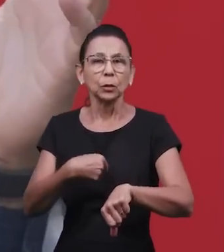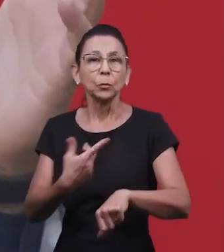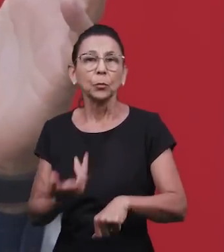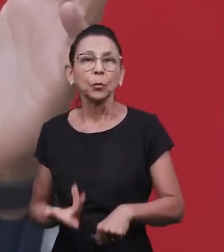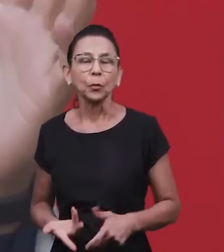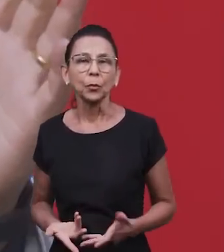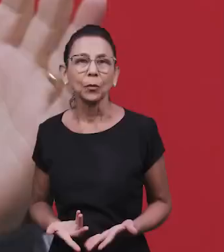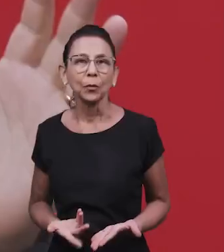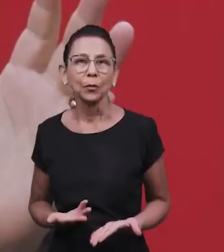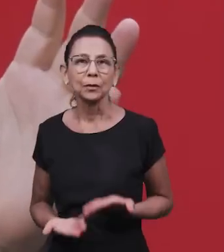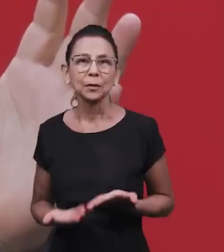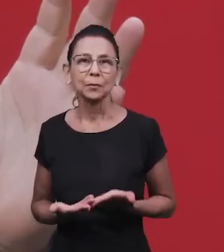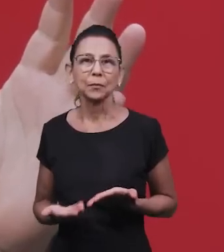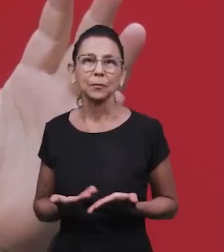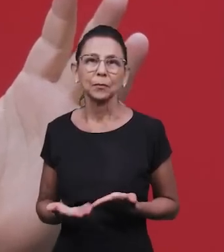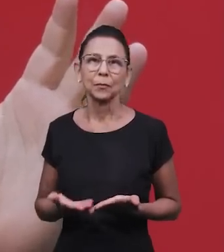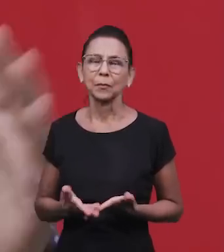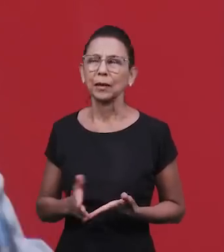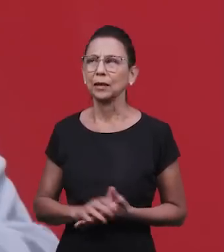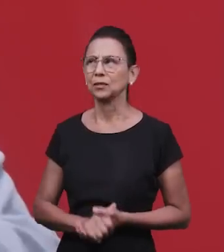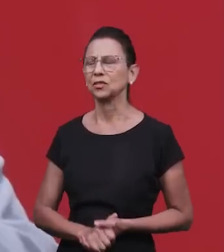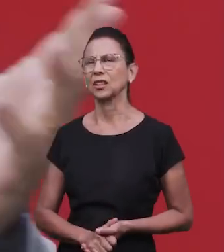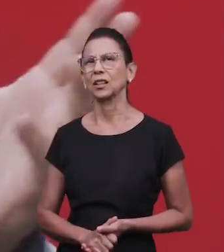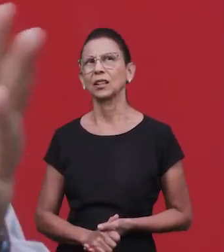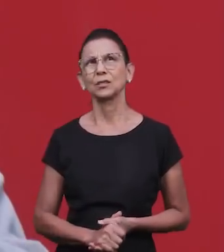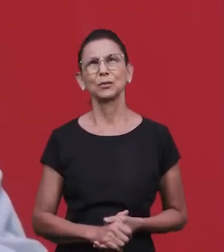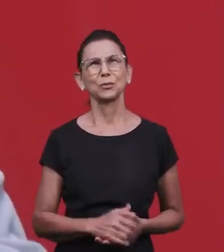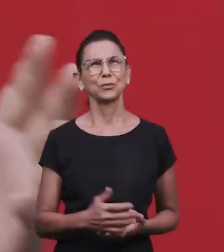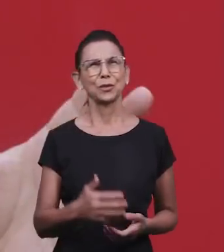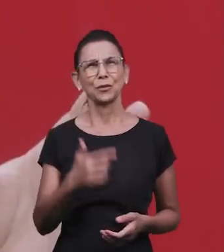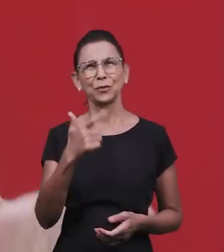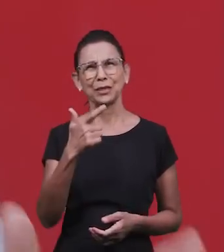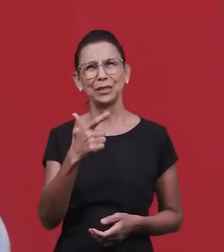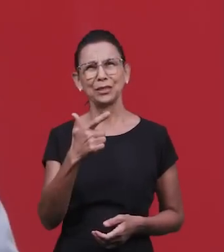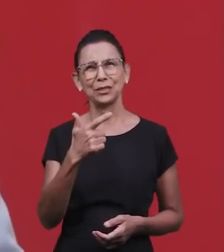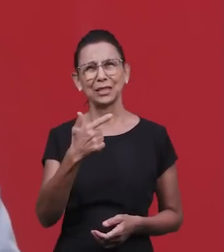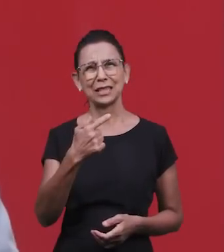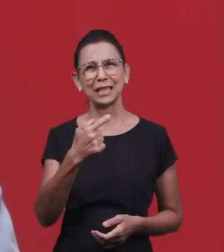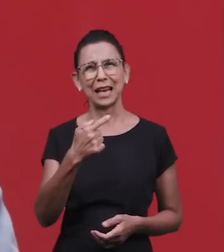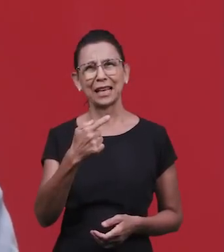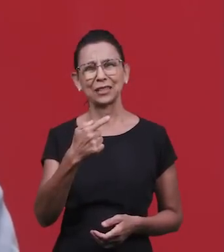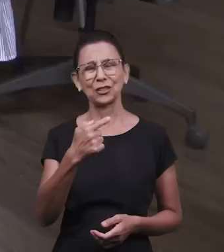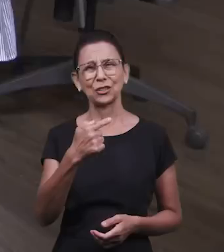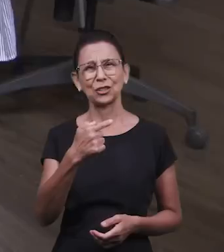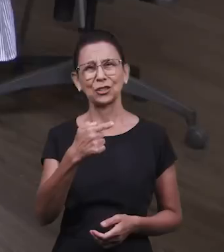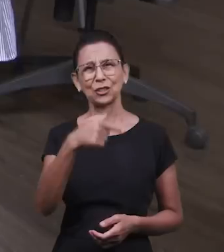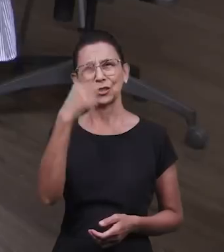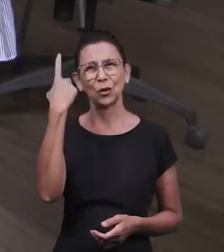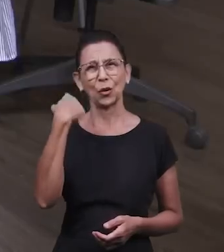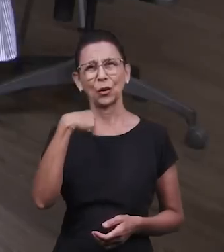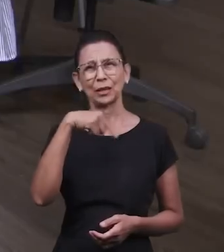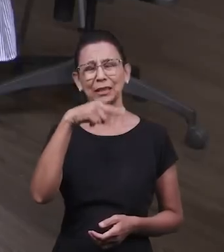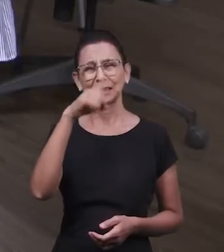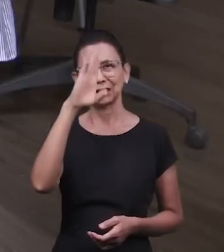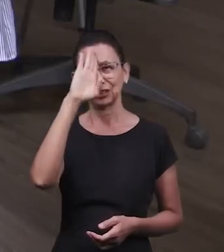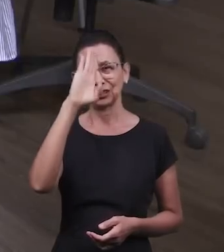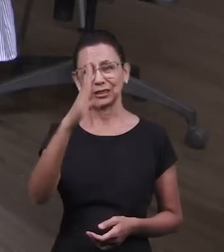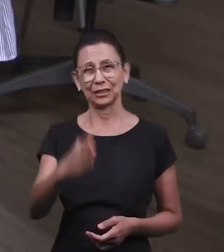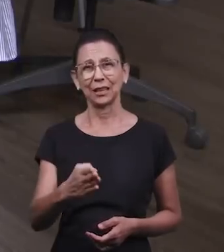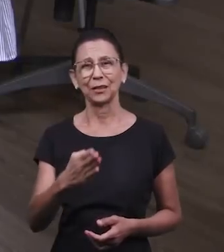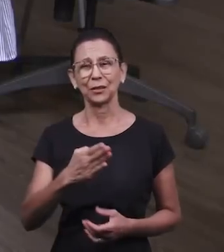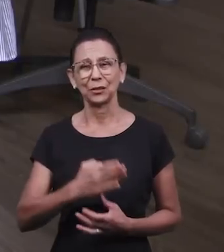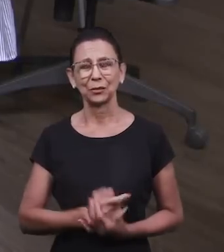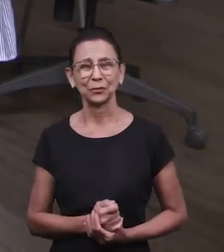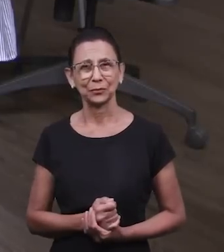e assim, o tempo de uso dos brasileiros, eu parei de acompanhar quando eu vi que chegou a 27 horas por semana, é muito tempo.